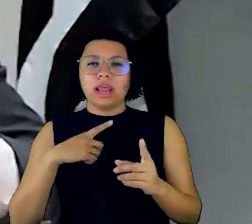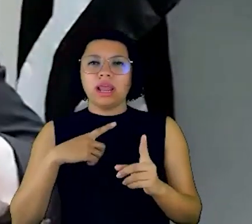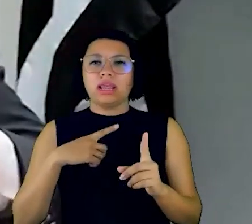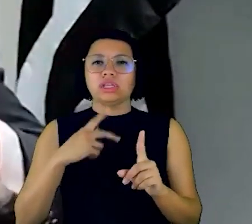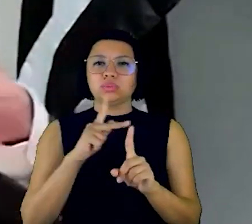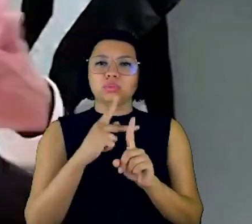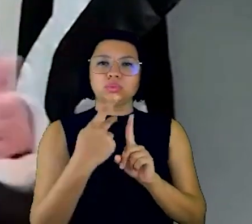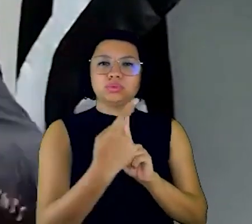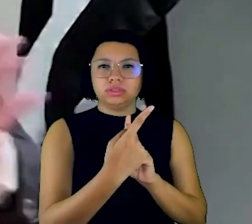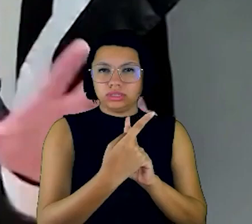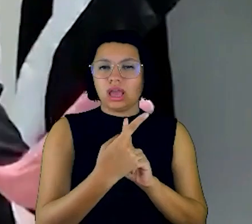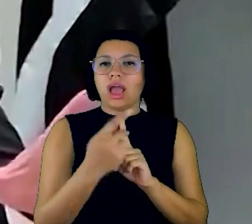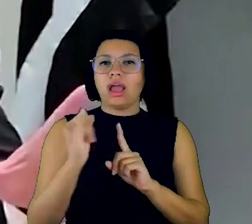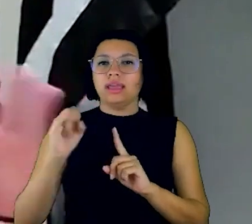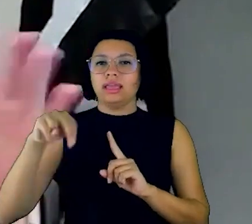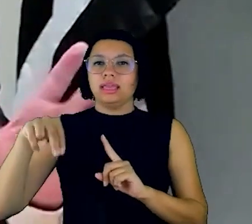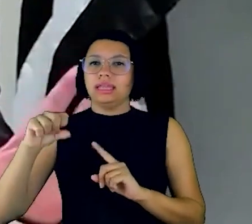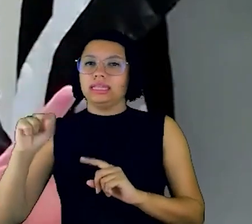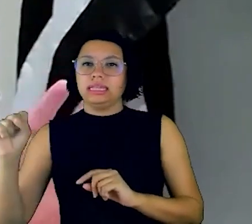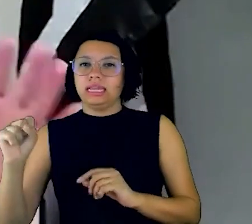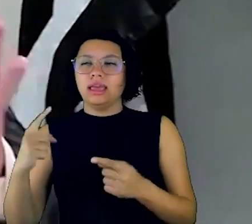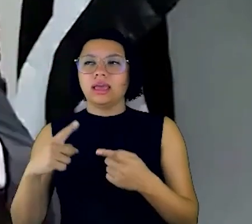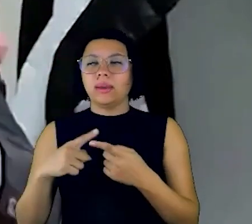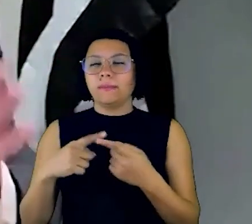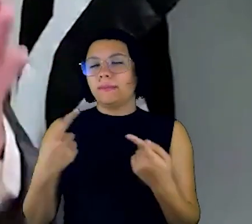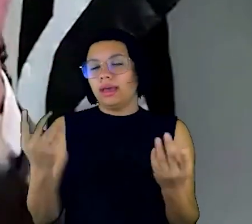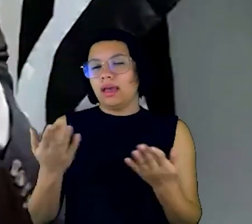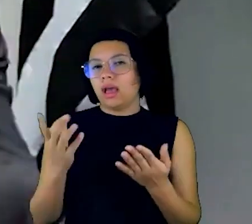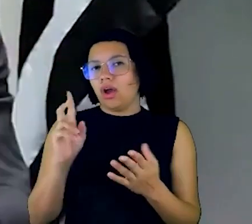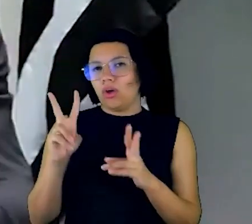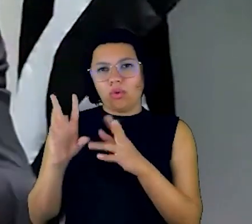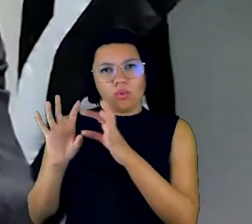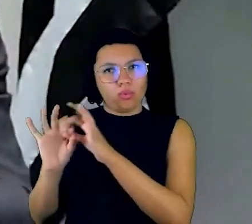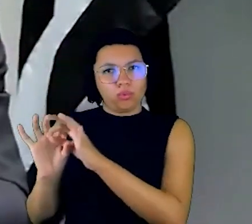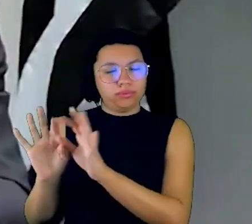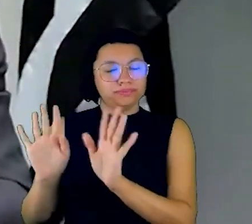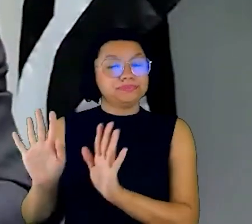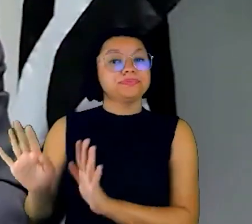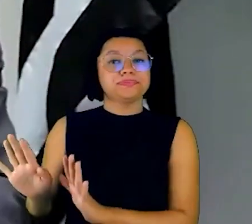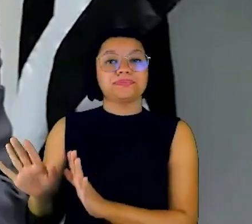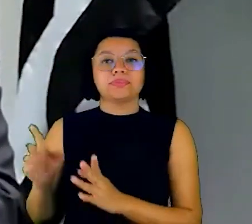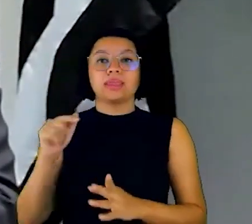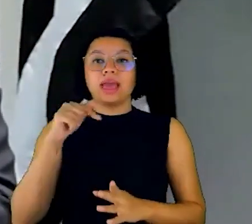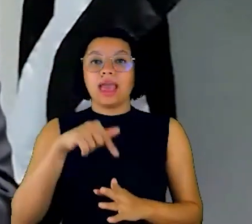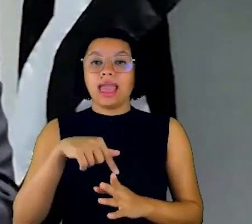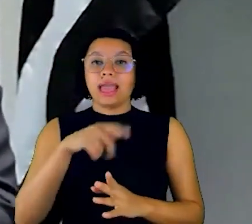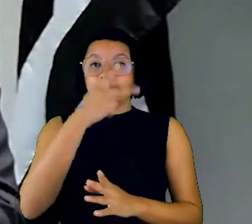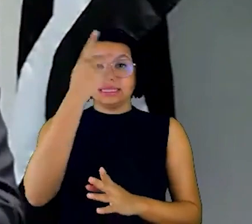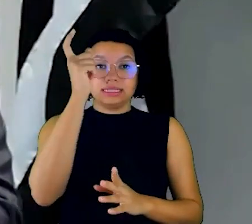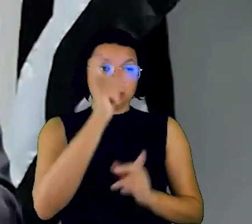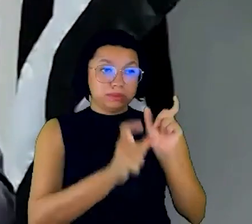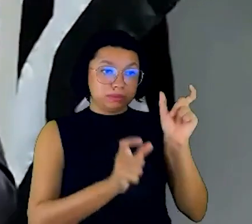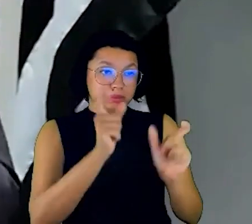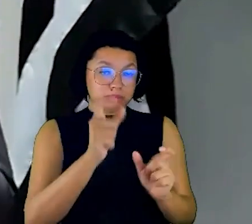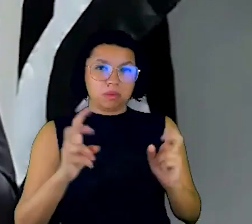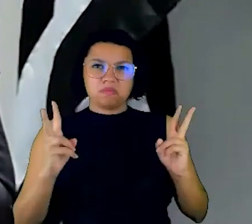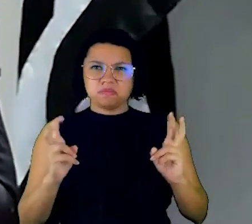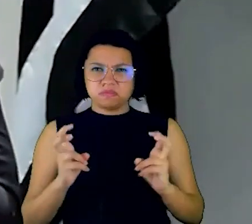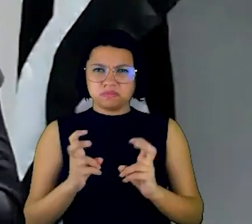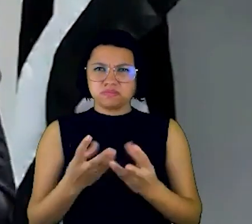previdenciário, INSS, mas vamos fazer esse corte que não nos interessa. Tá? Esses litigantes